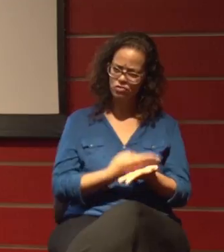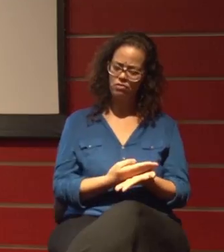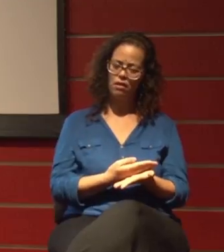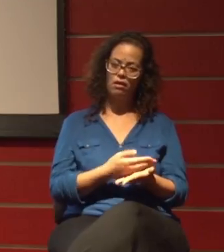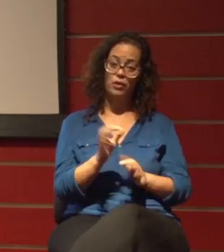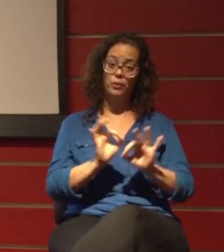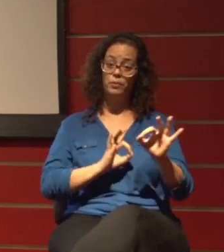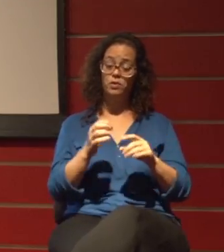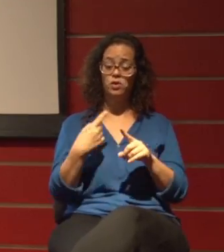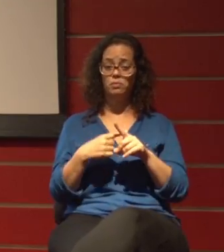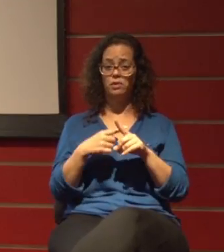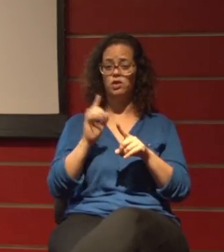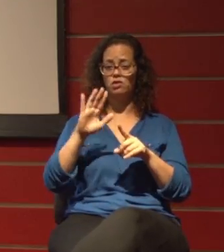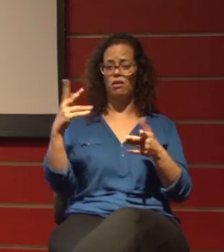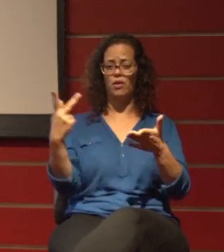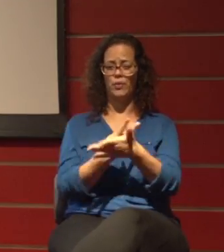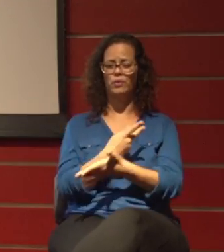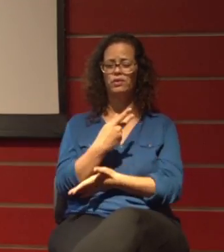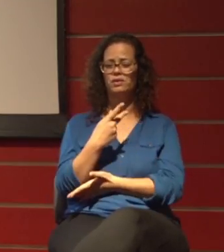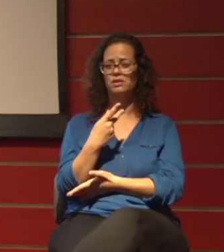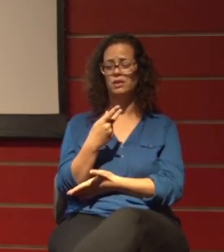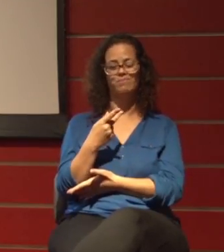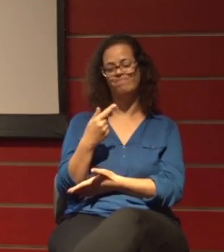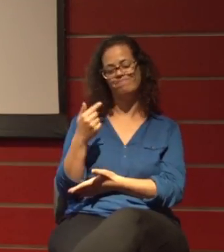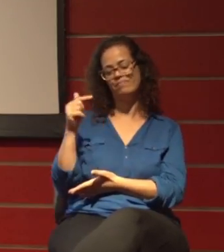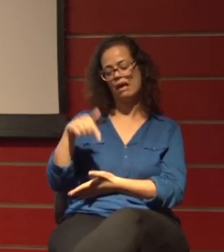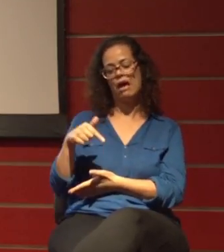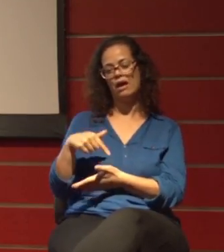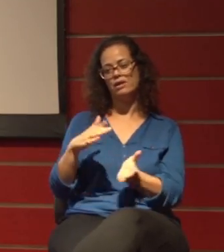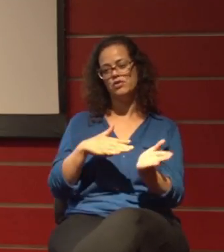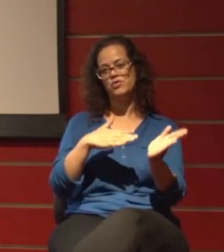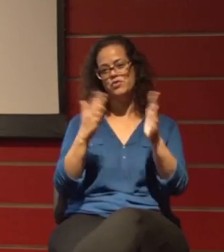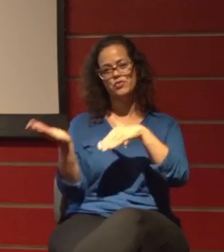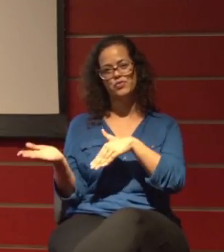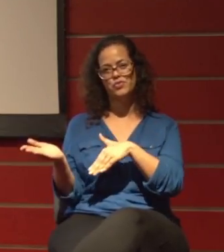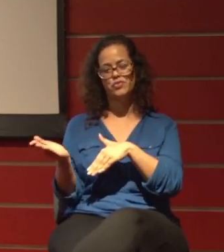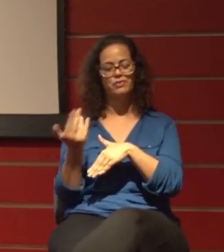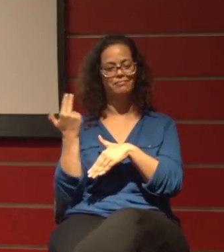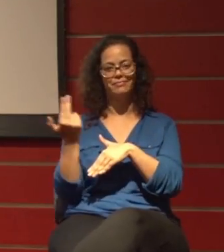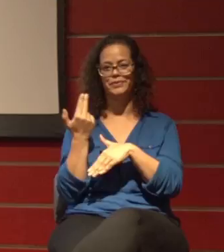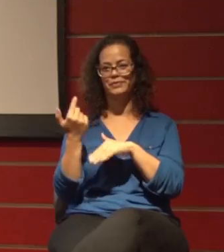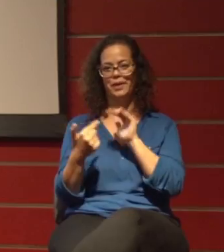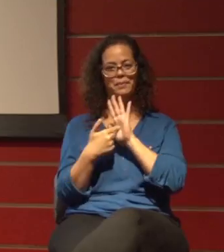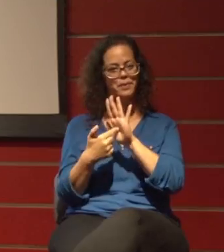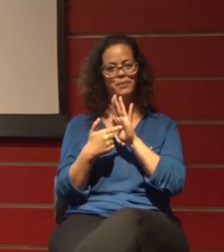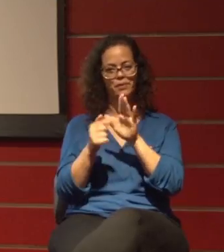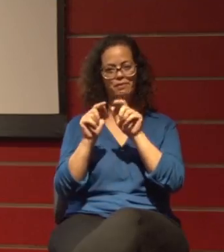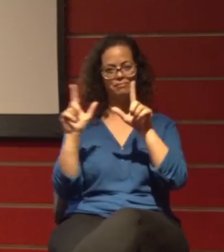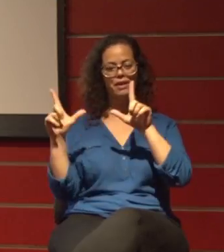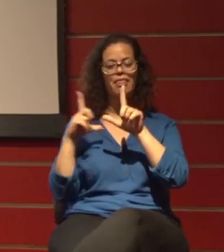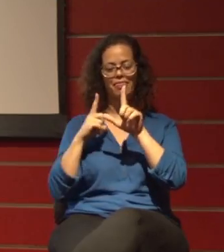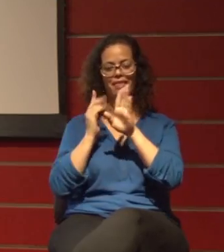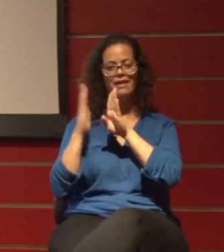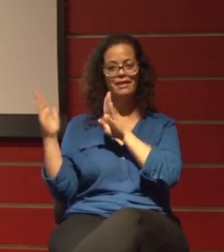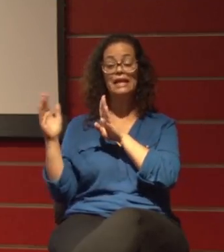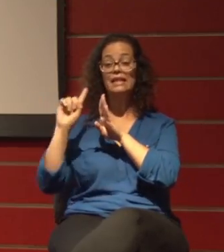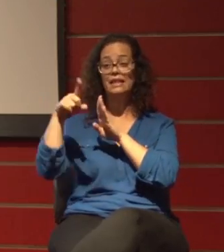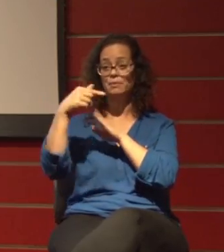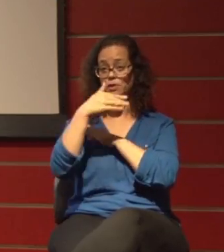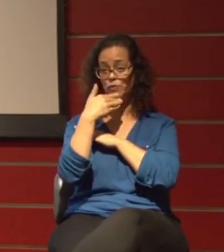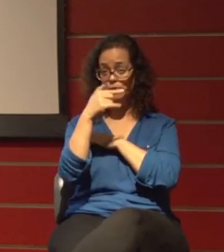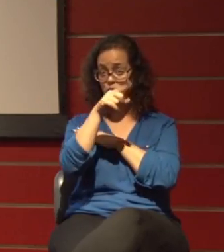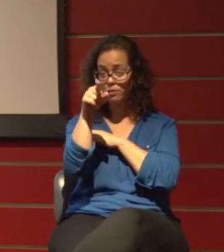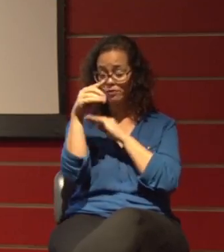através até de um episódio aqui que não vai dar tempo da gente assistir mas Particularmente eu queria pedir para que vocês assistissem